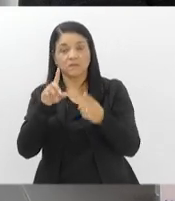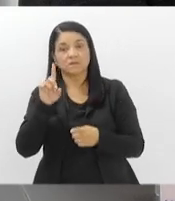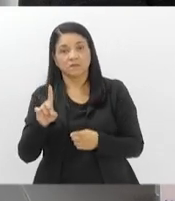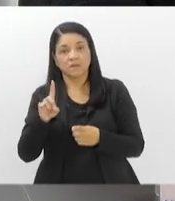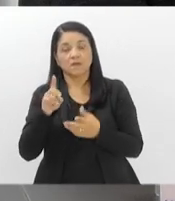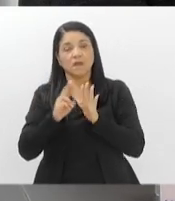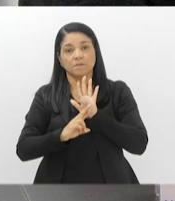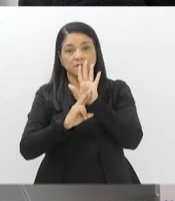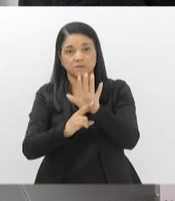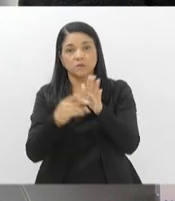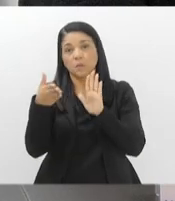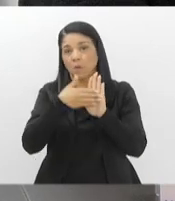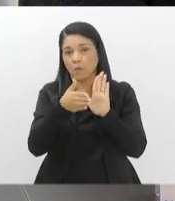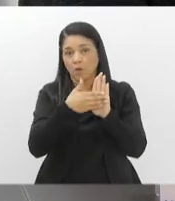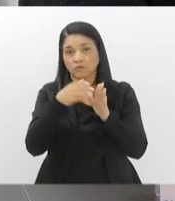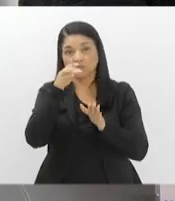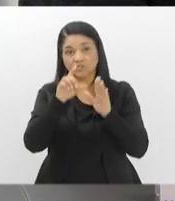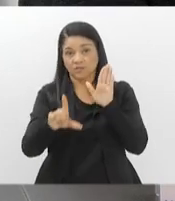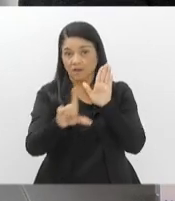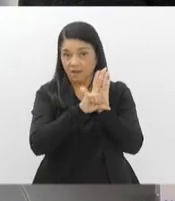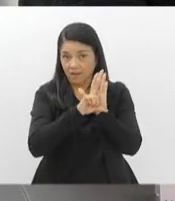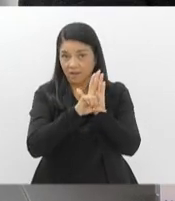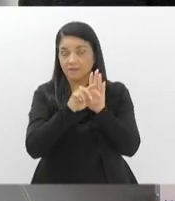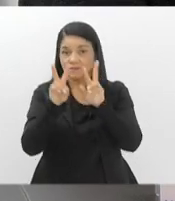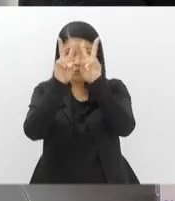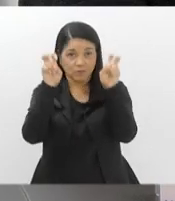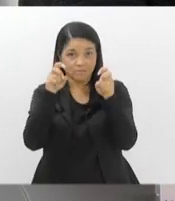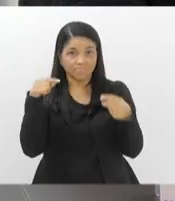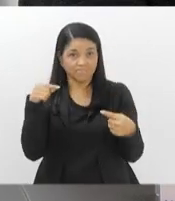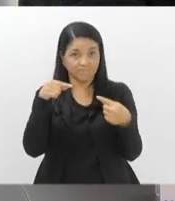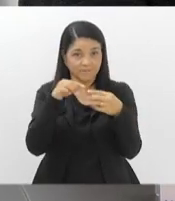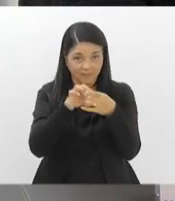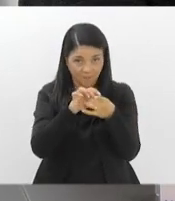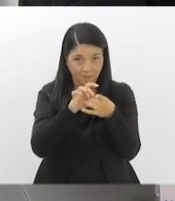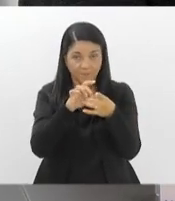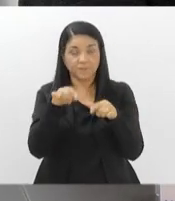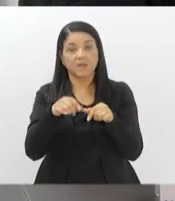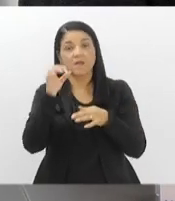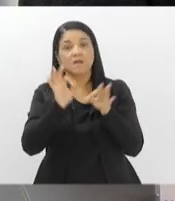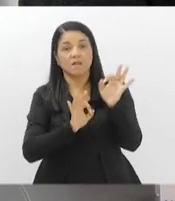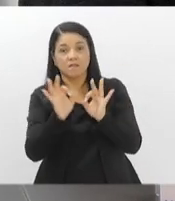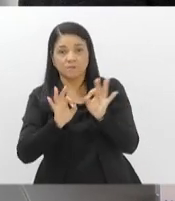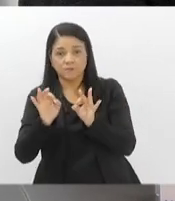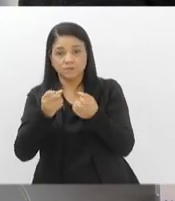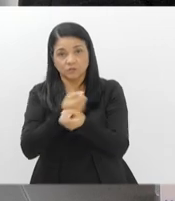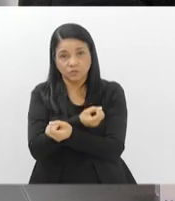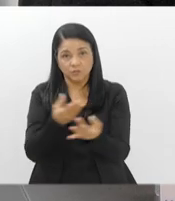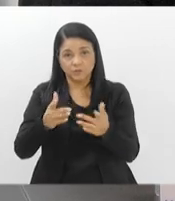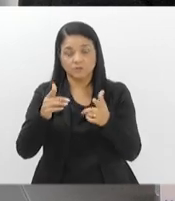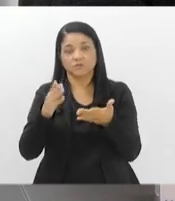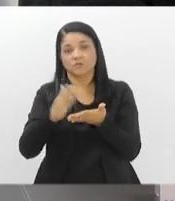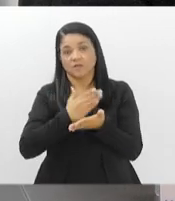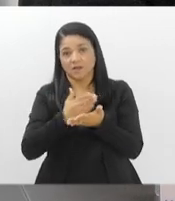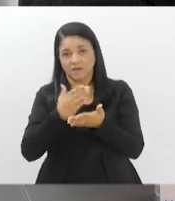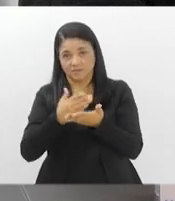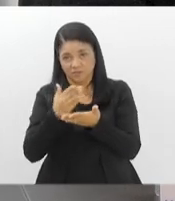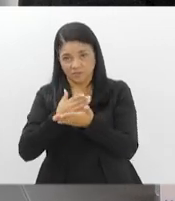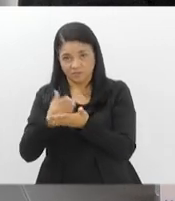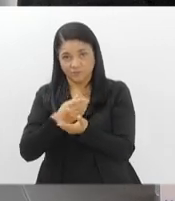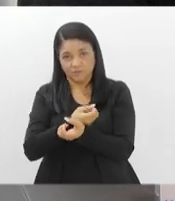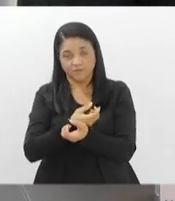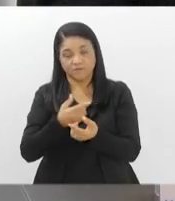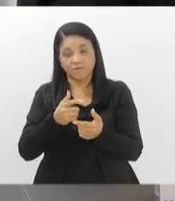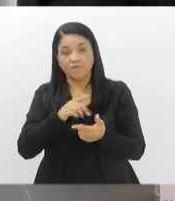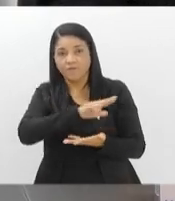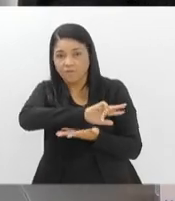apresentação de propostas legislativas sobre o tema e elaboração e Distribuição de cartilhas para diversos